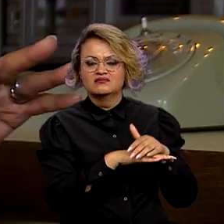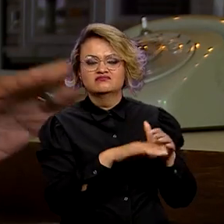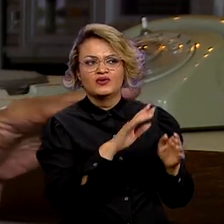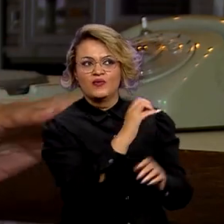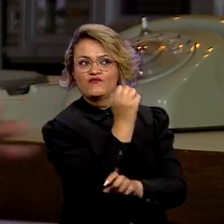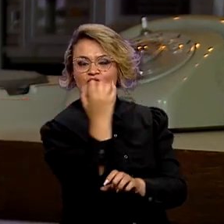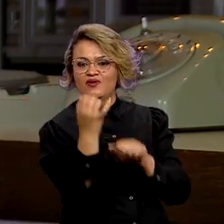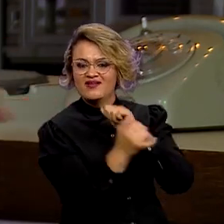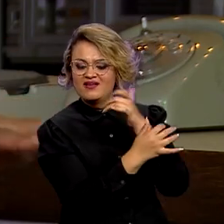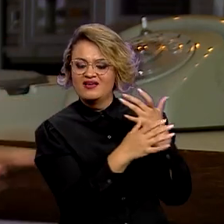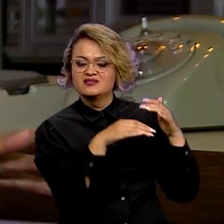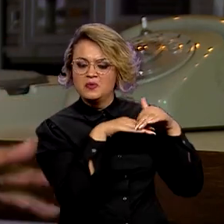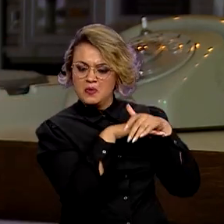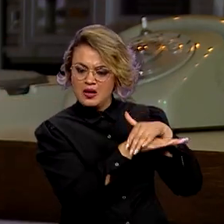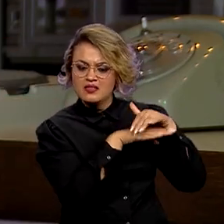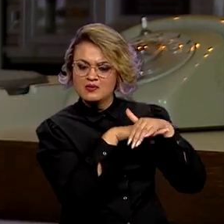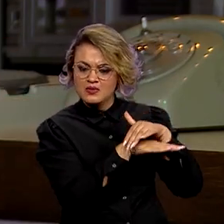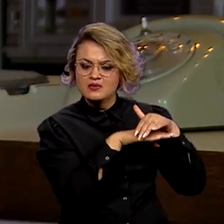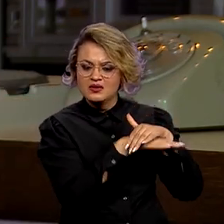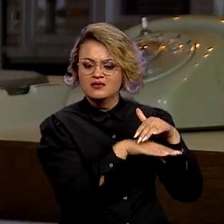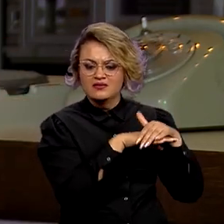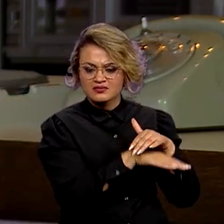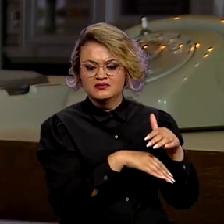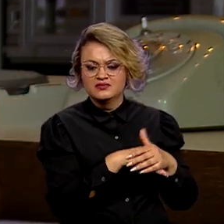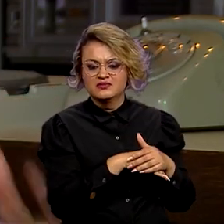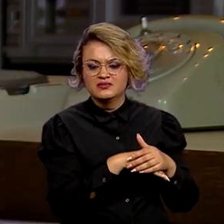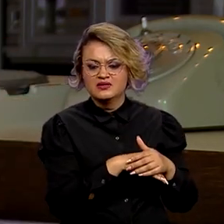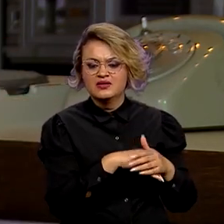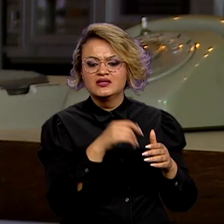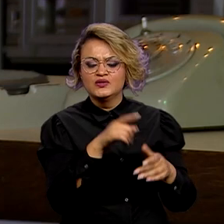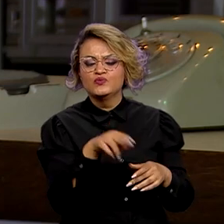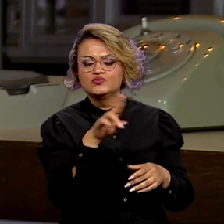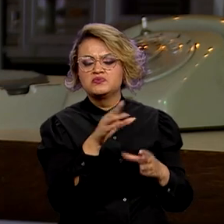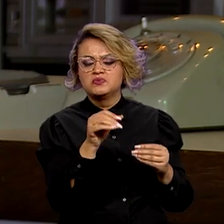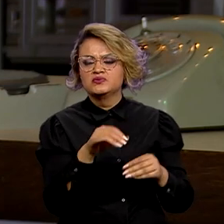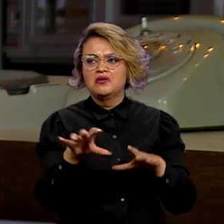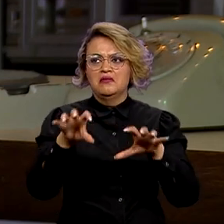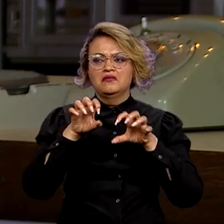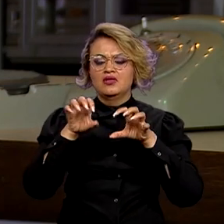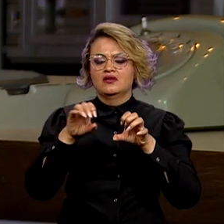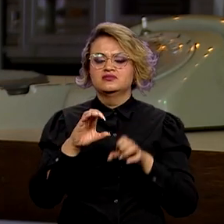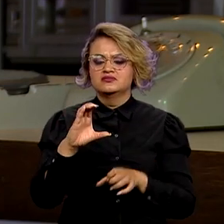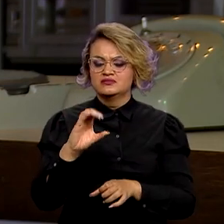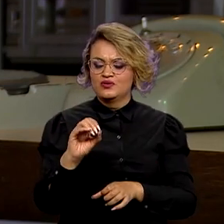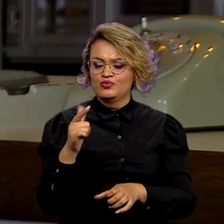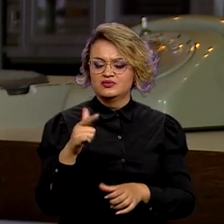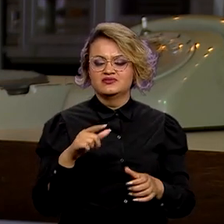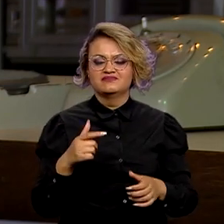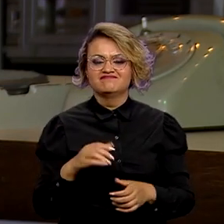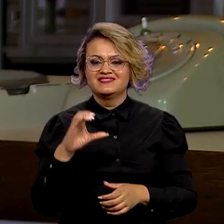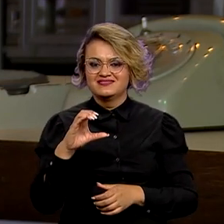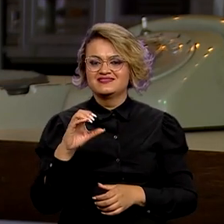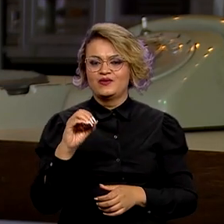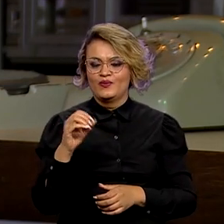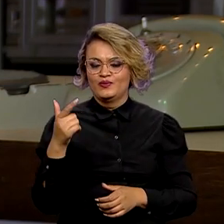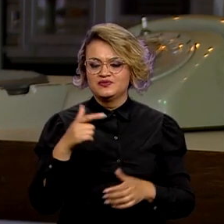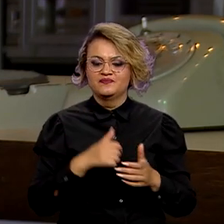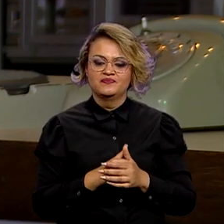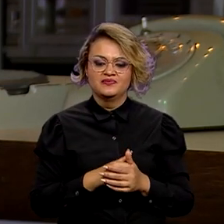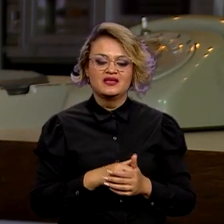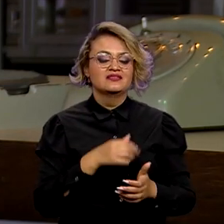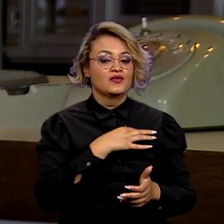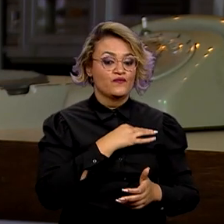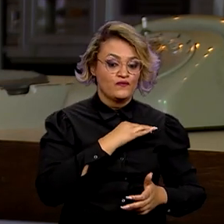floresta, a maior parte que nós temos, né, o maior sumidouro de carbono são as florestas. Perfeito, então, ficar essa diferença entre